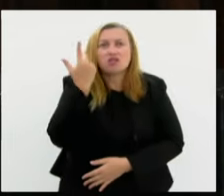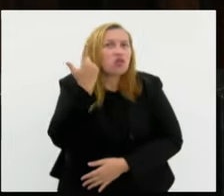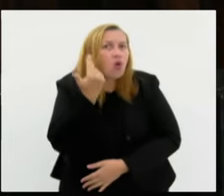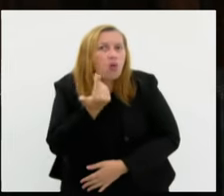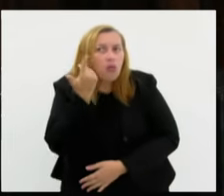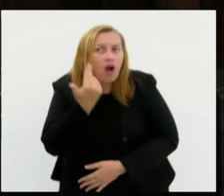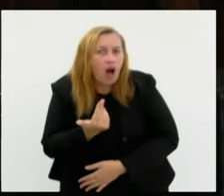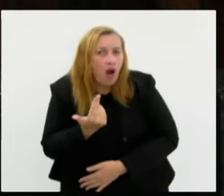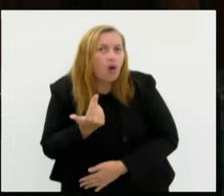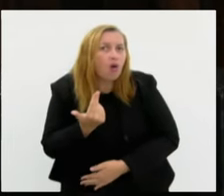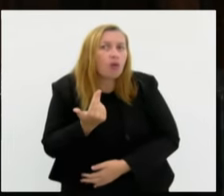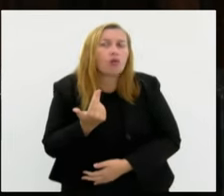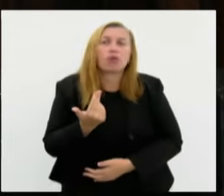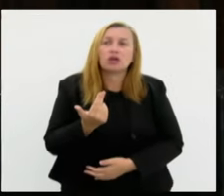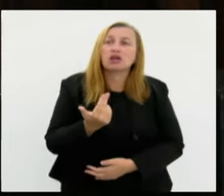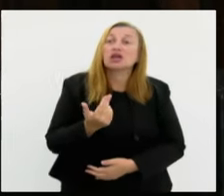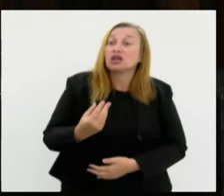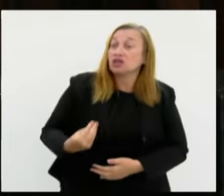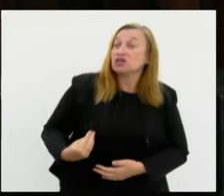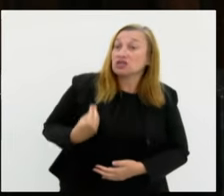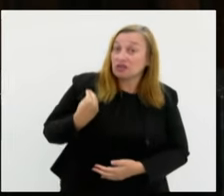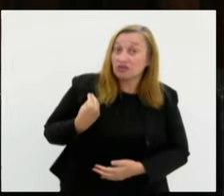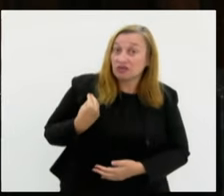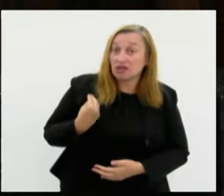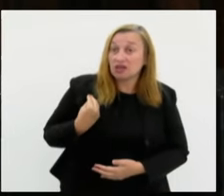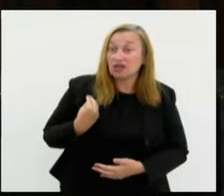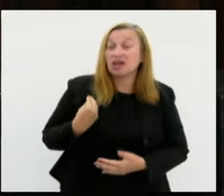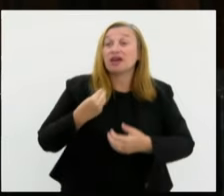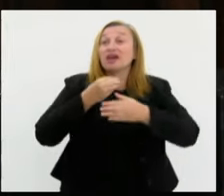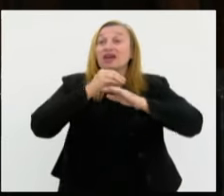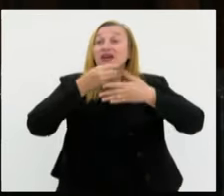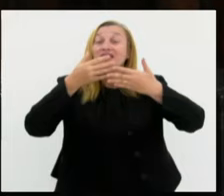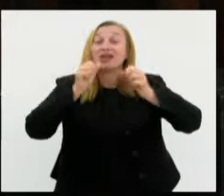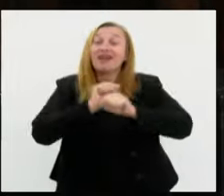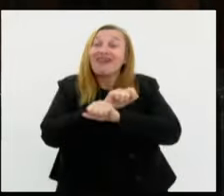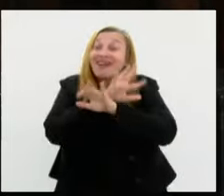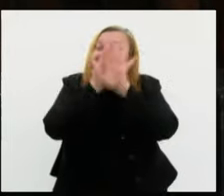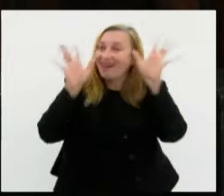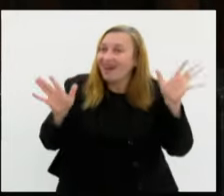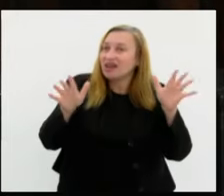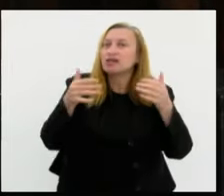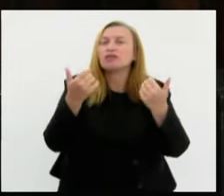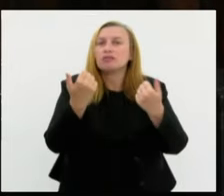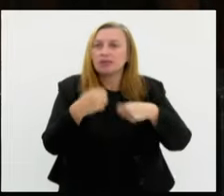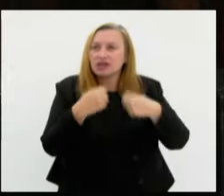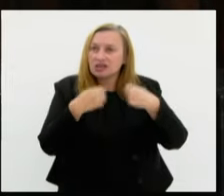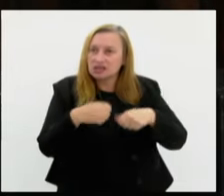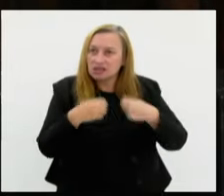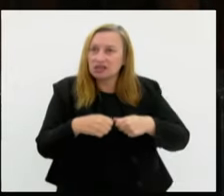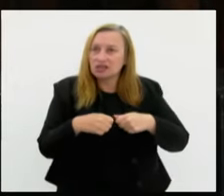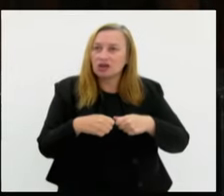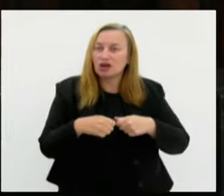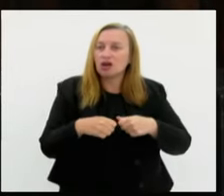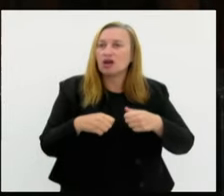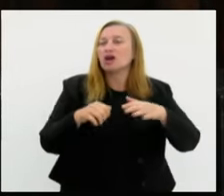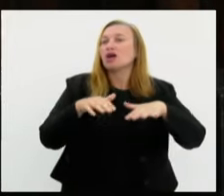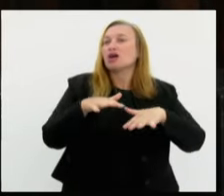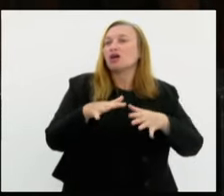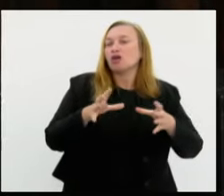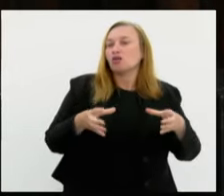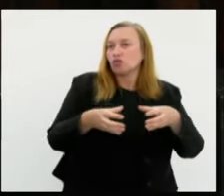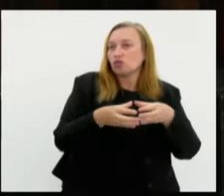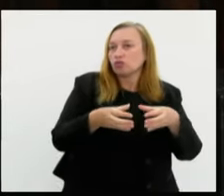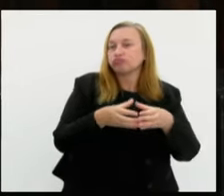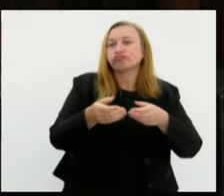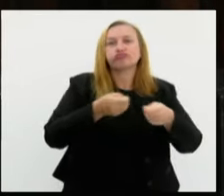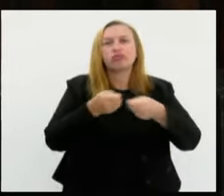ser dessa forma. A nossa vida é pública e transparente, deve ser submetida aos órgãos de controle, ao Poder Judiciário, a qualquer órgão que